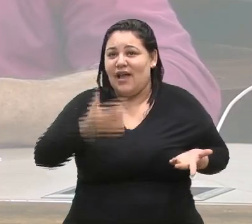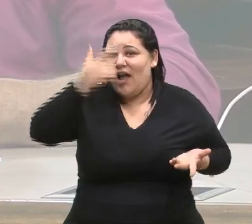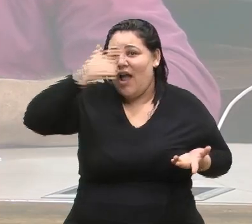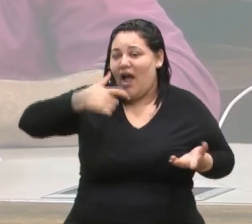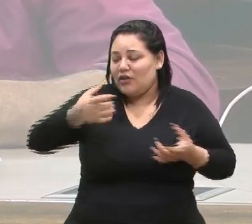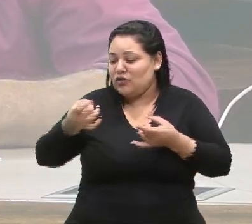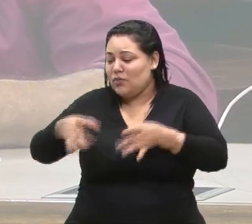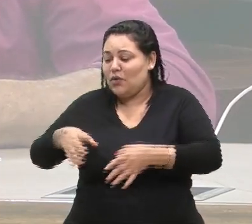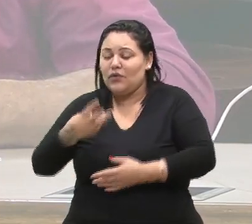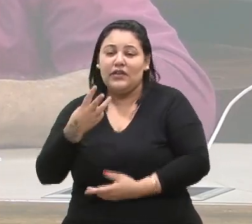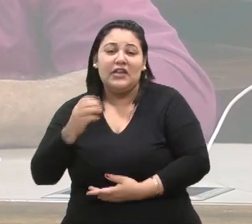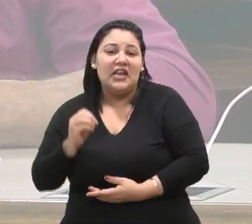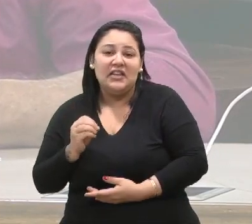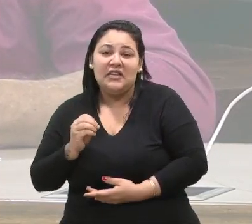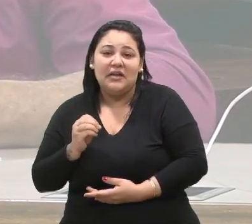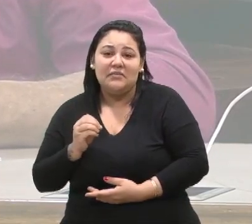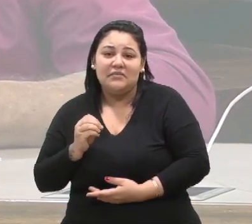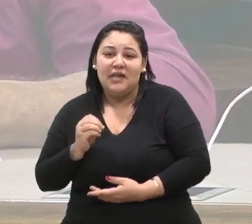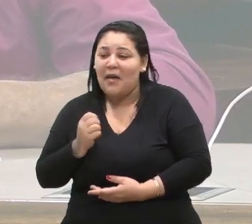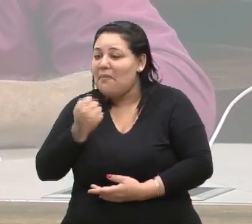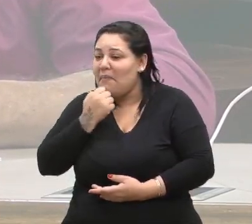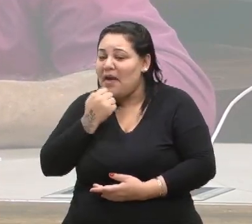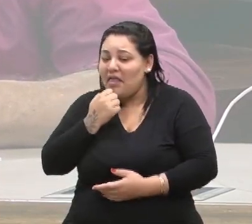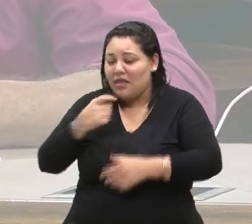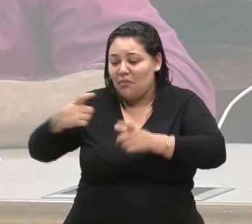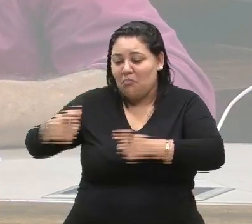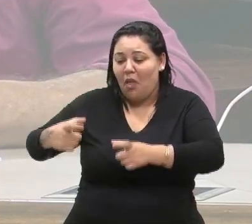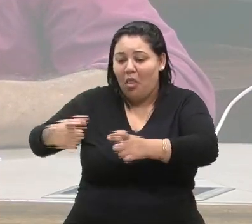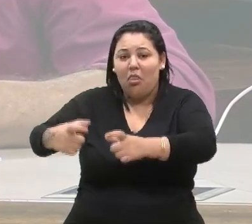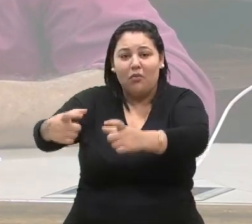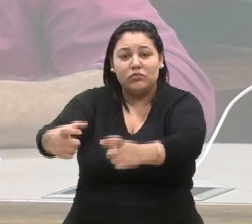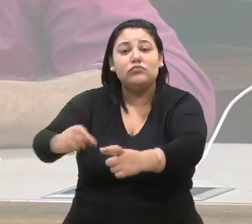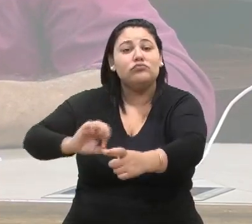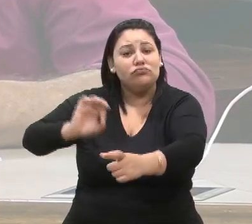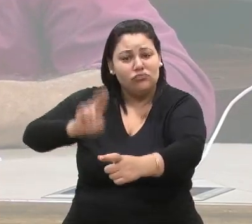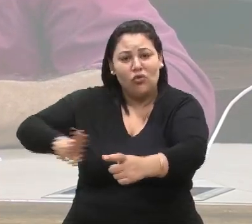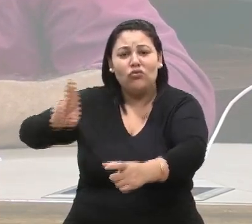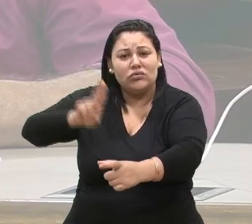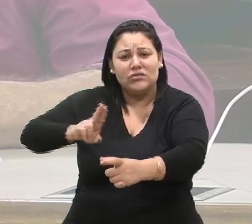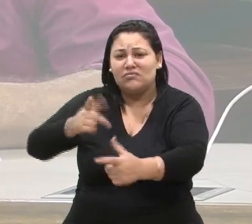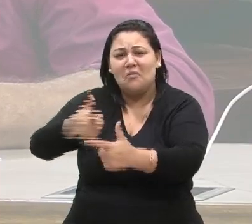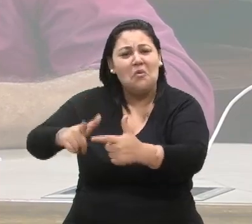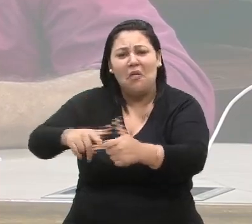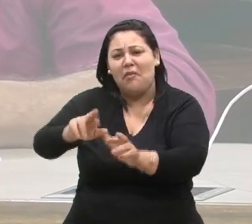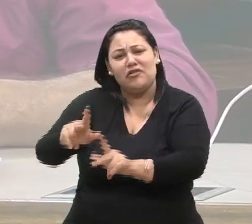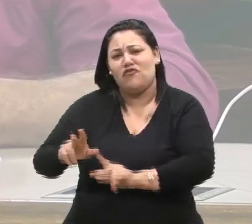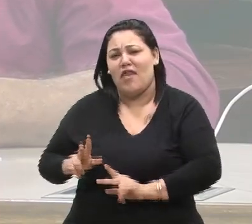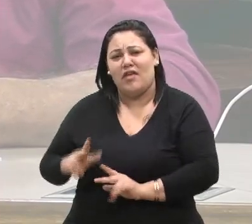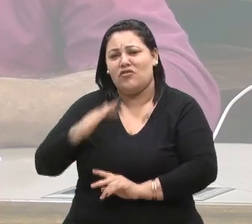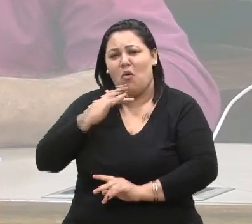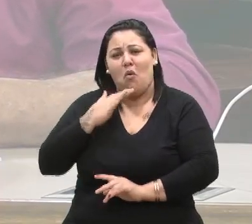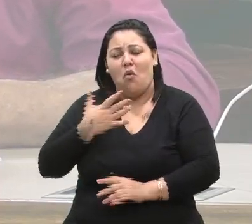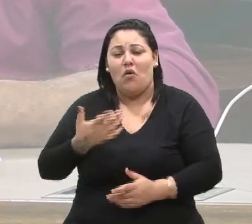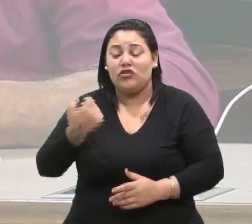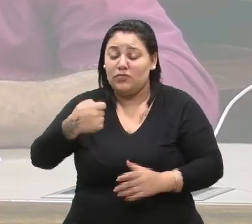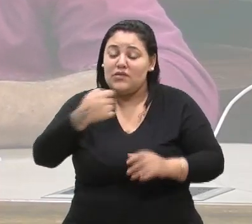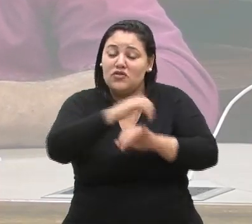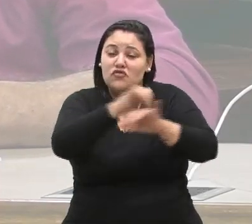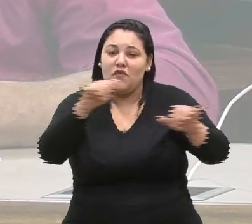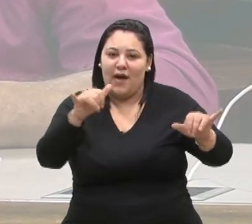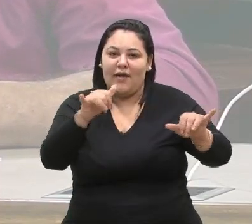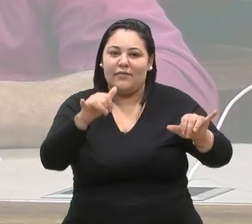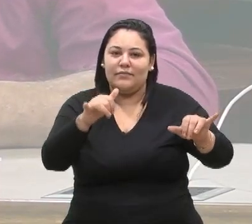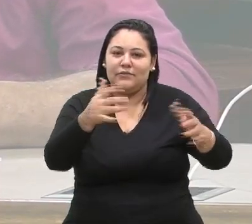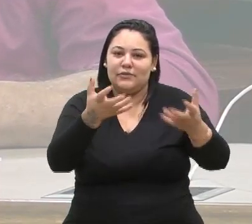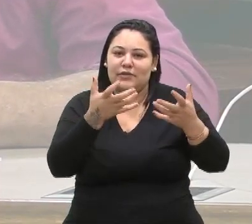sobrou 30 cerâmicas lá, não tinha o que fazer, foi utilizado. Então, nós precisamos divulgar, vereador. Mas eu quero parabenizar, porque o senhor é